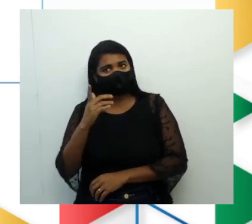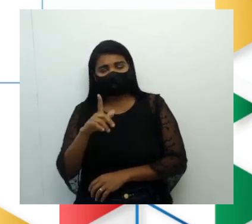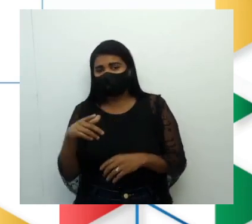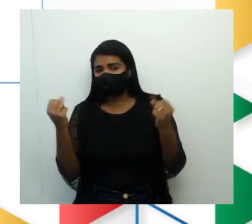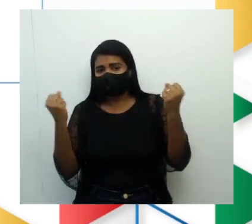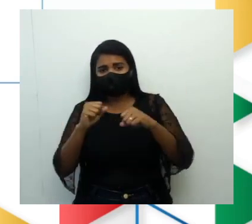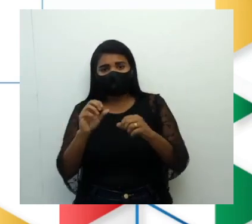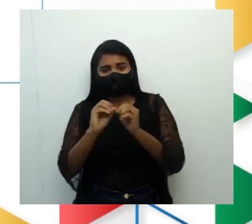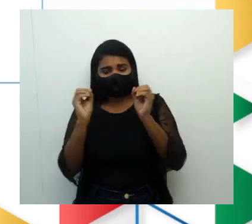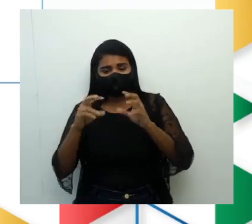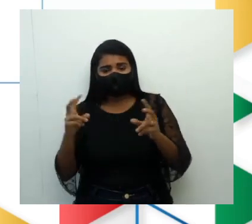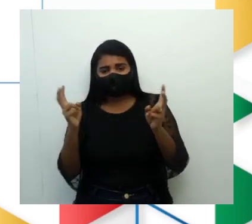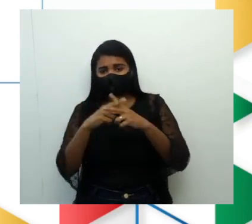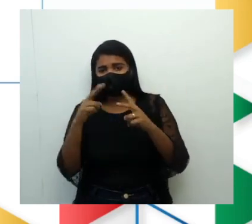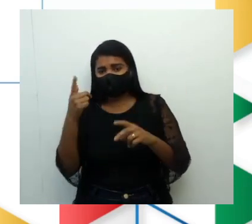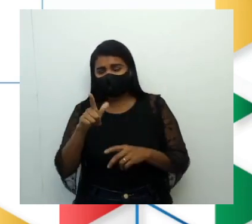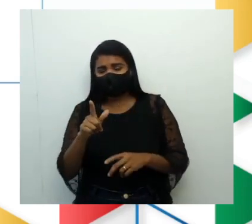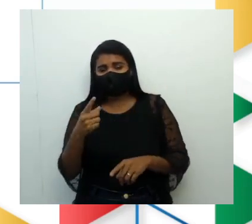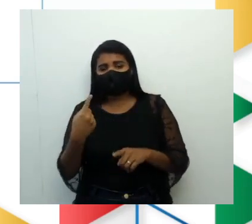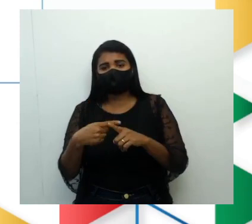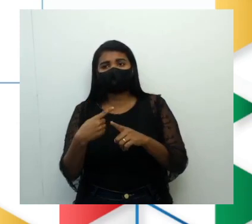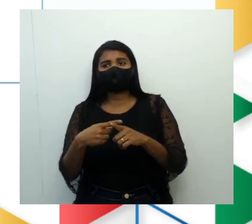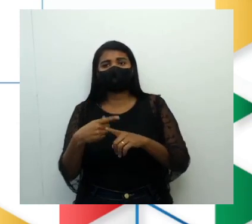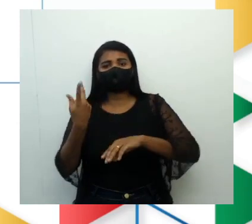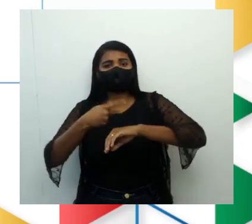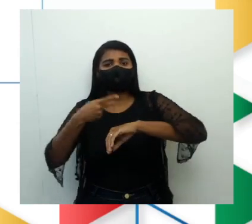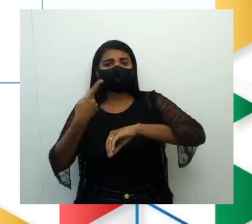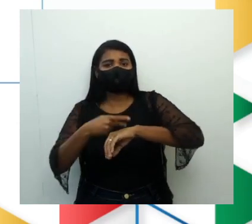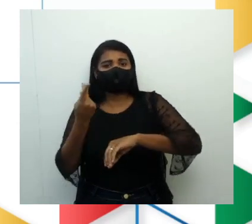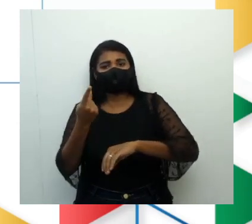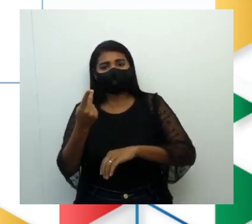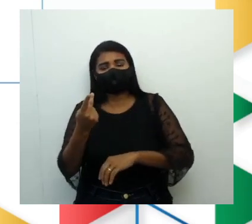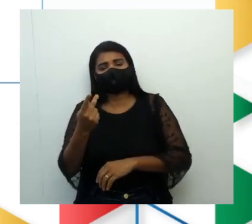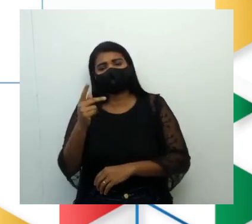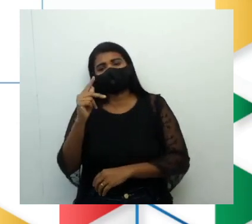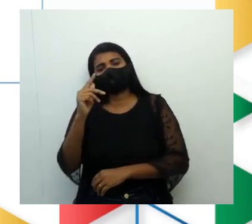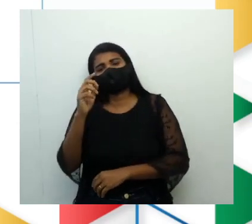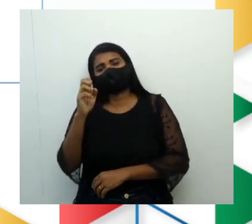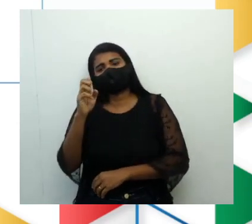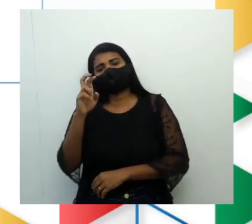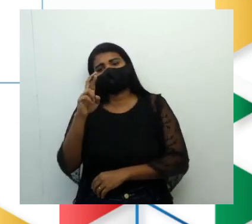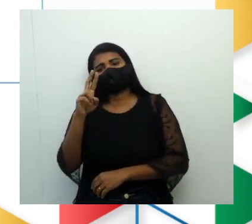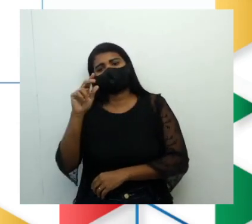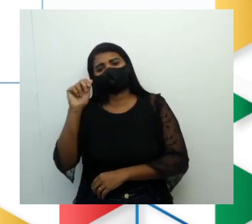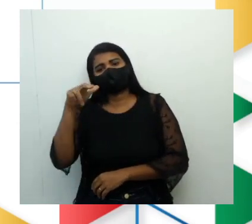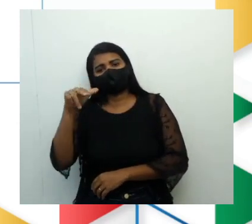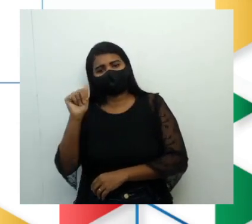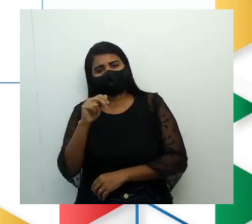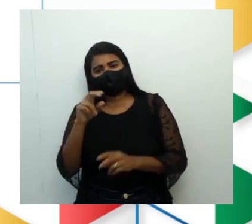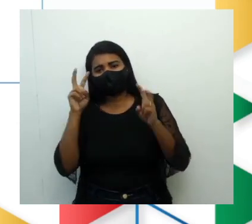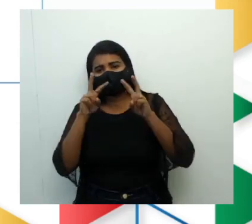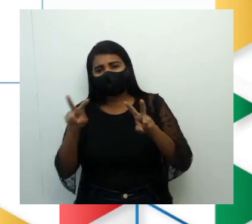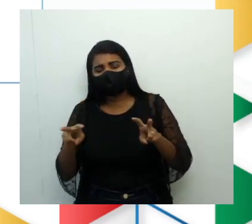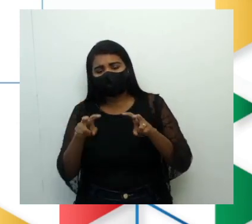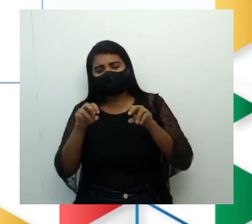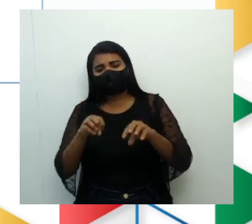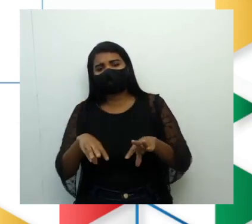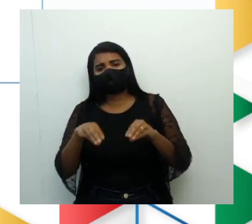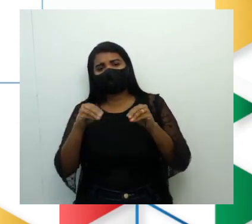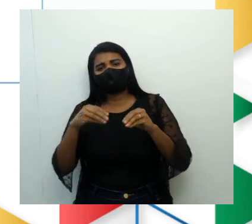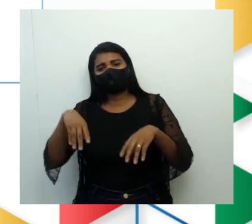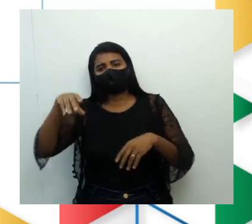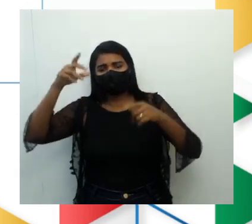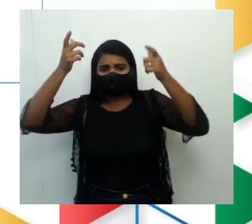preciso criar em conflitos não, viu? Por causa da prata peruana. Para compensar, já tinha uma vista em terras convenientes à